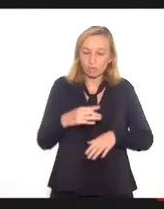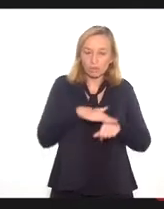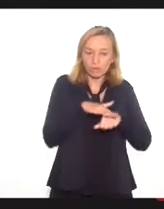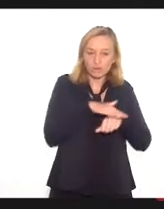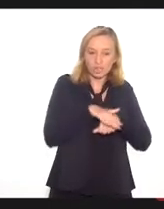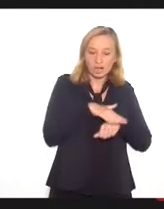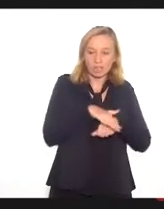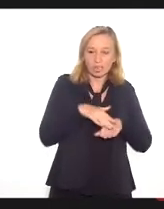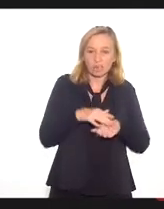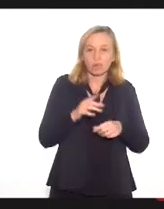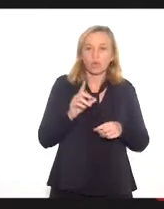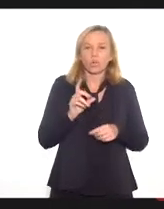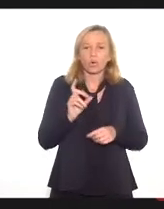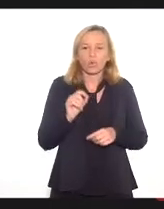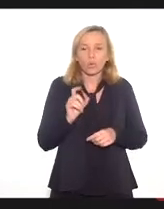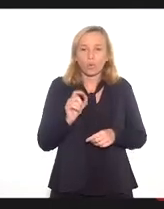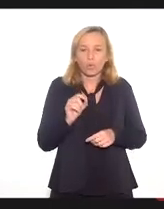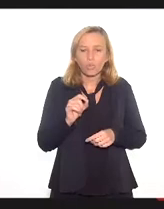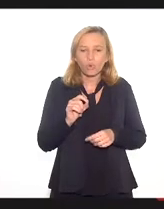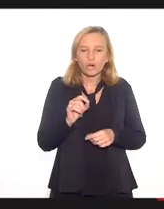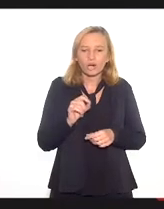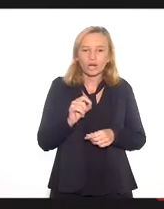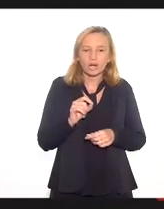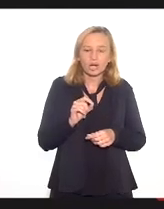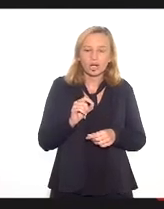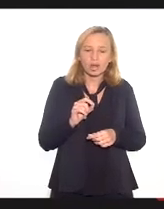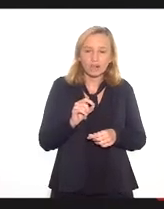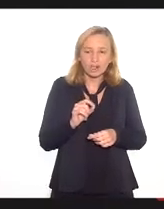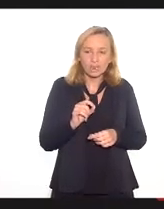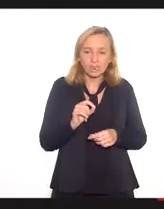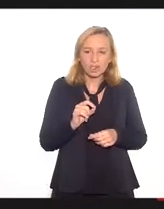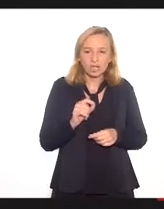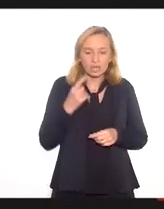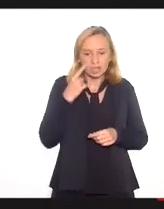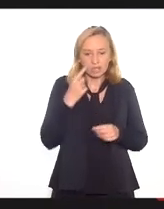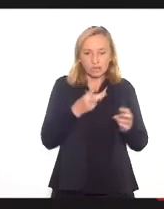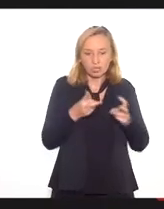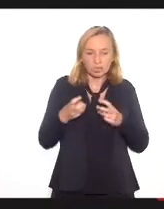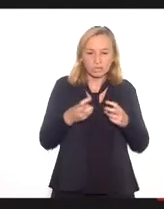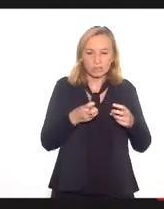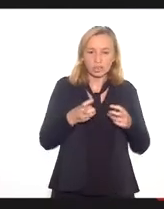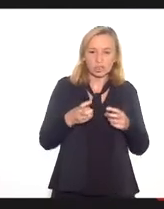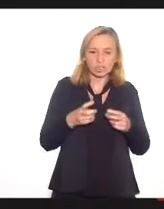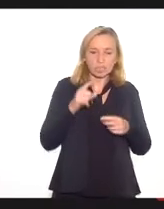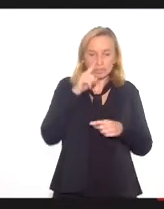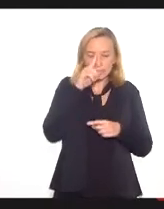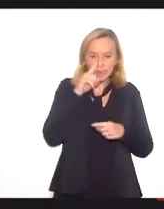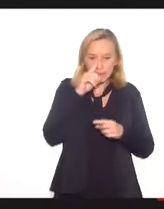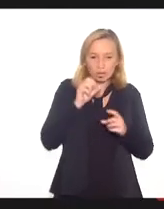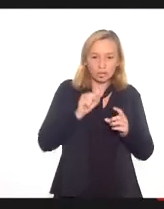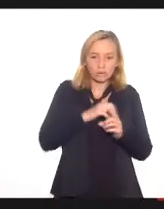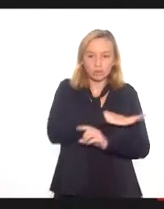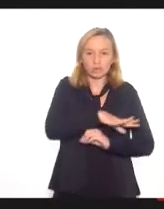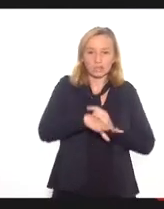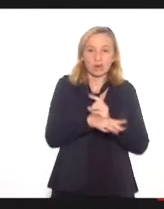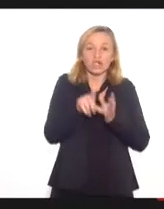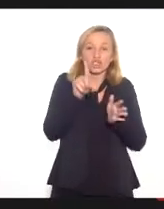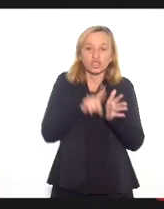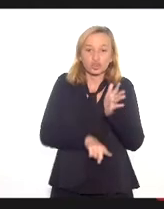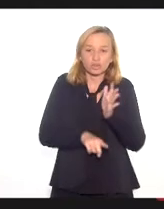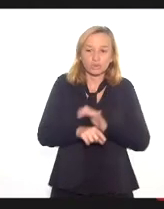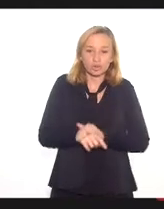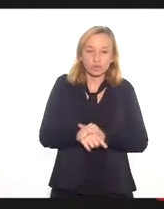pessoal. Por a gente não está no comitê de monitoramento desses riscos sociais e de medidas protetivas? Vamos induzir